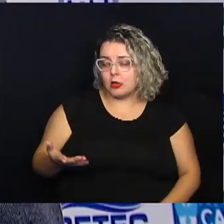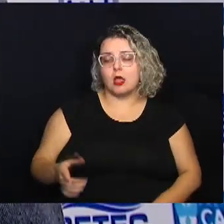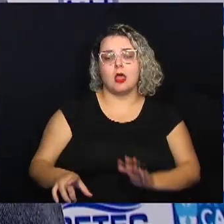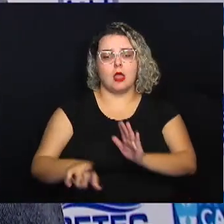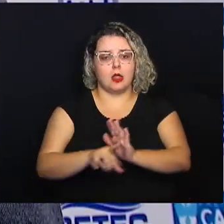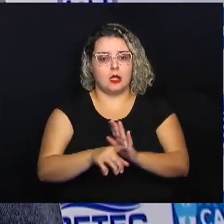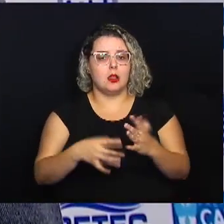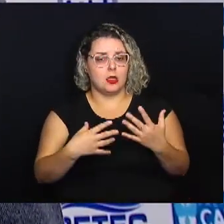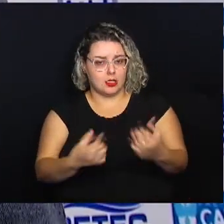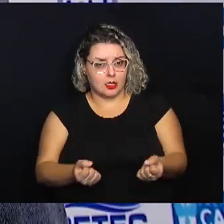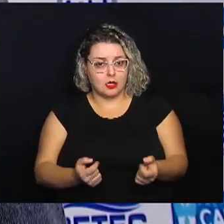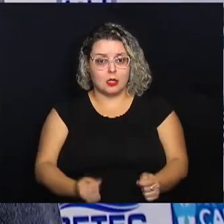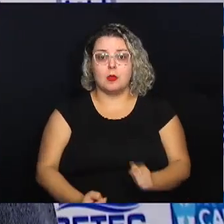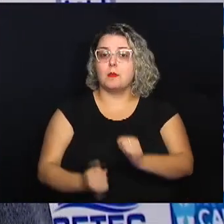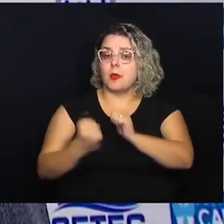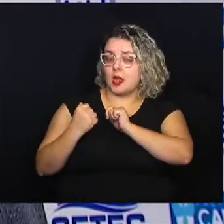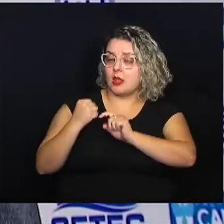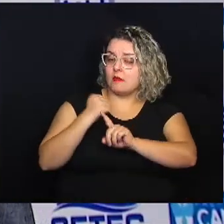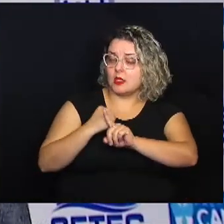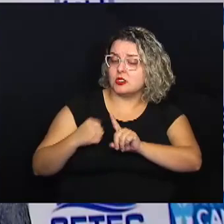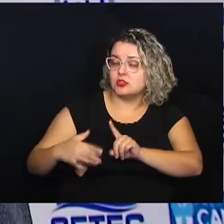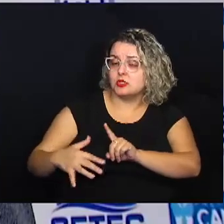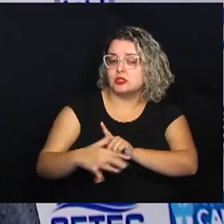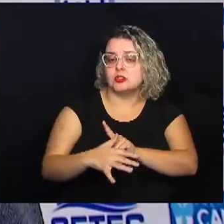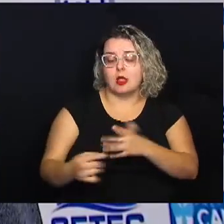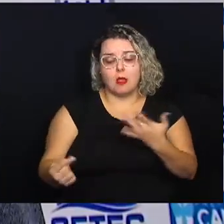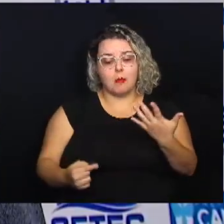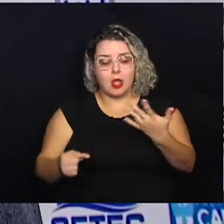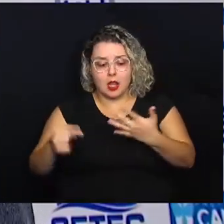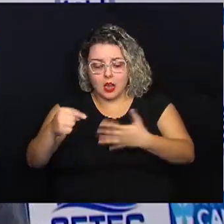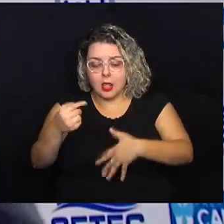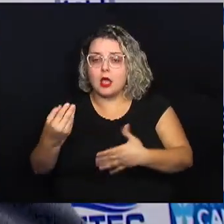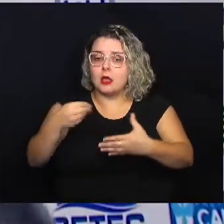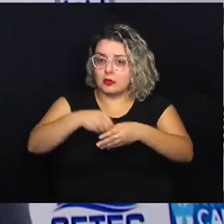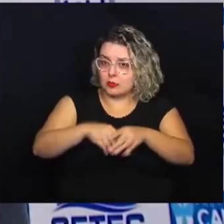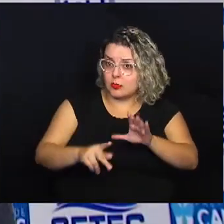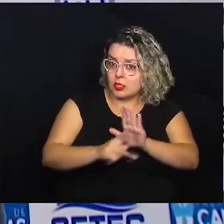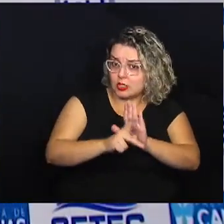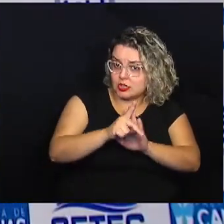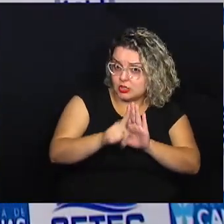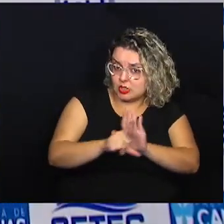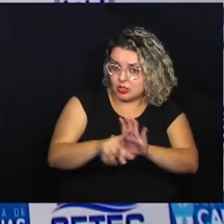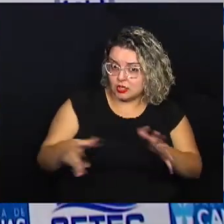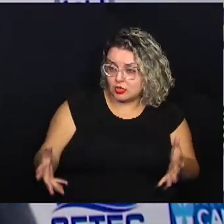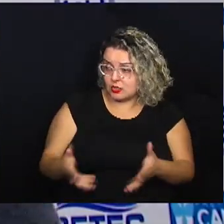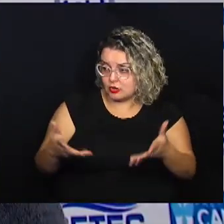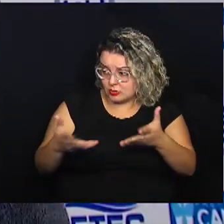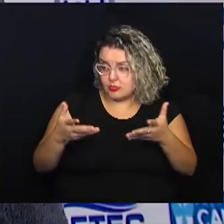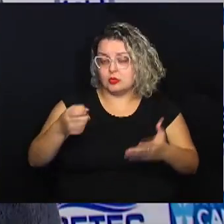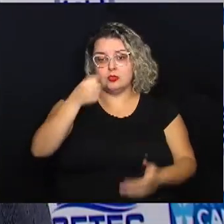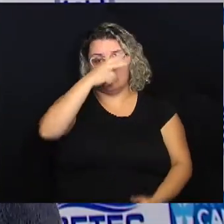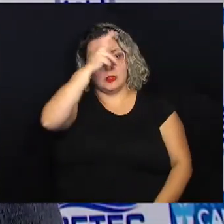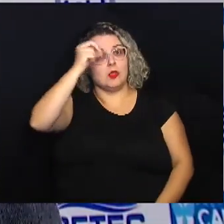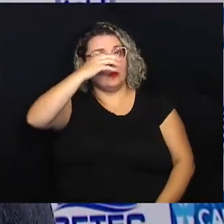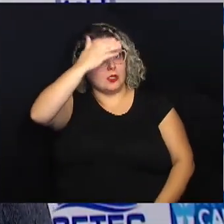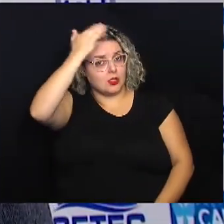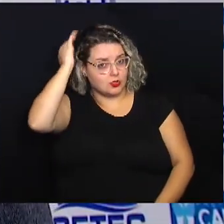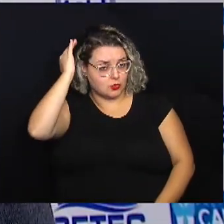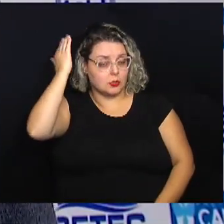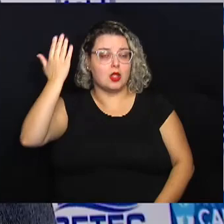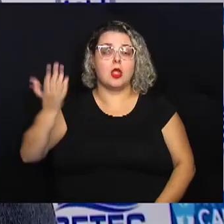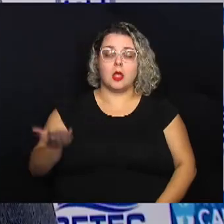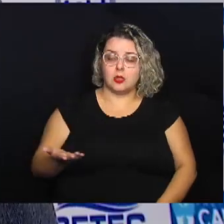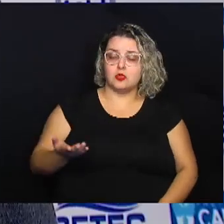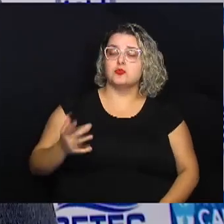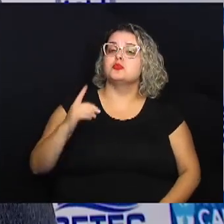que cria benefícios sociais. E dentro dos benefícios sociais, projeto de lei de iniciativa do prefeito Dário, previa